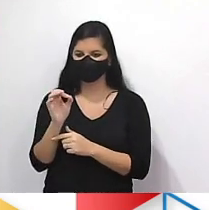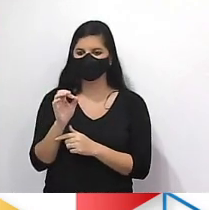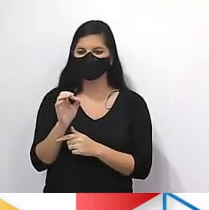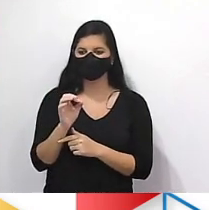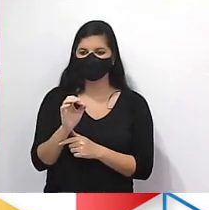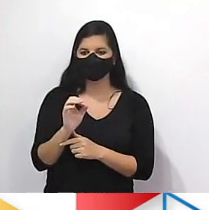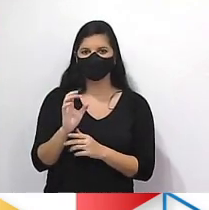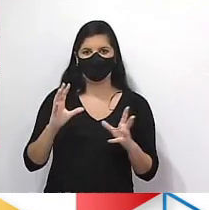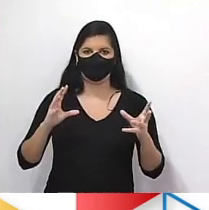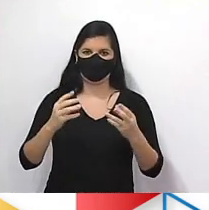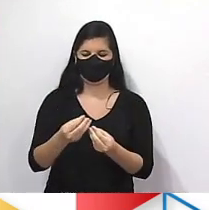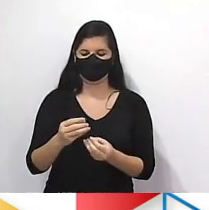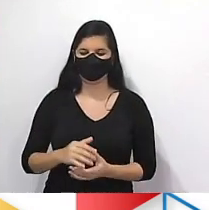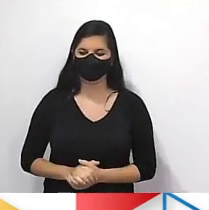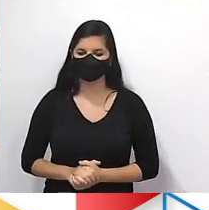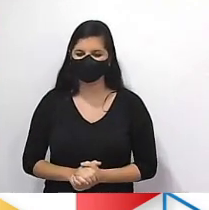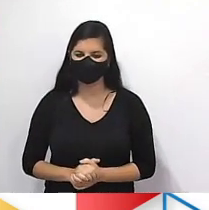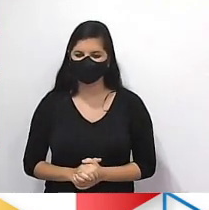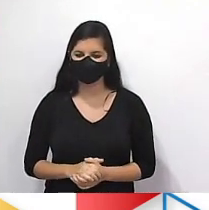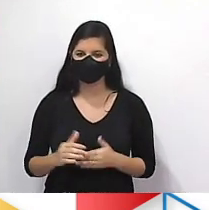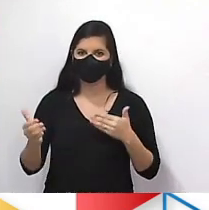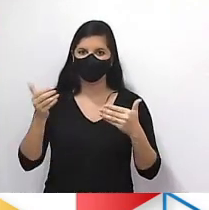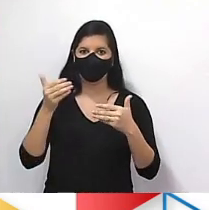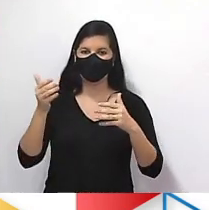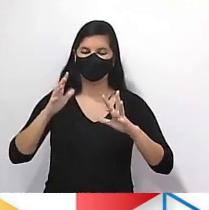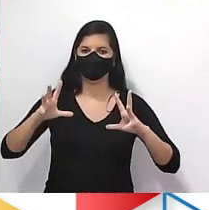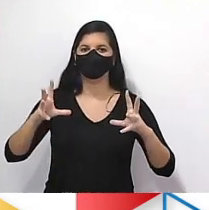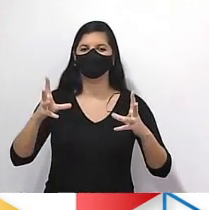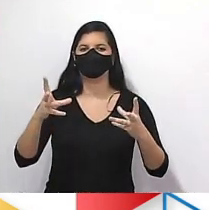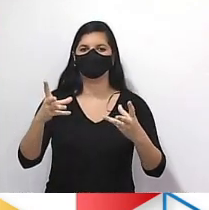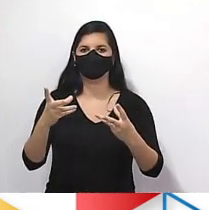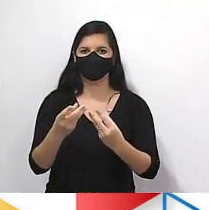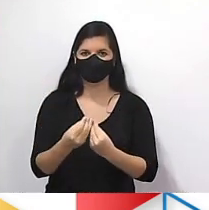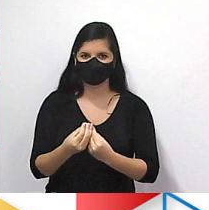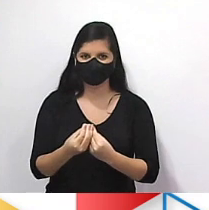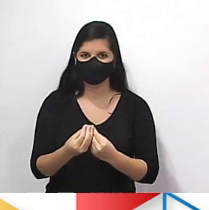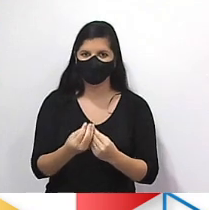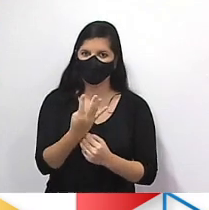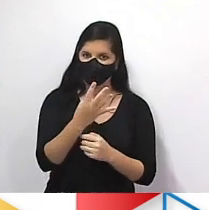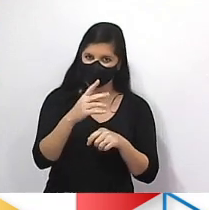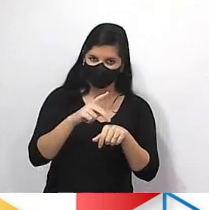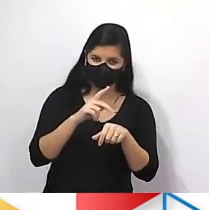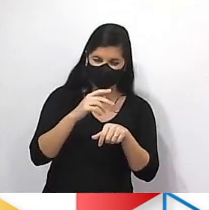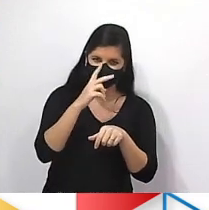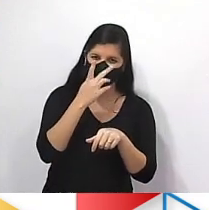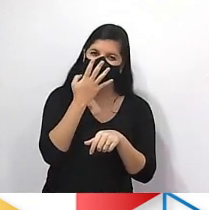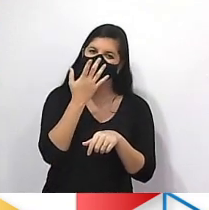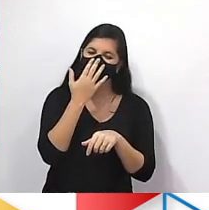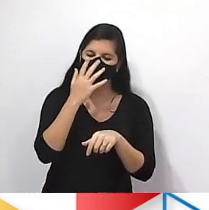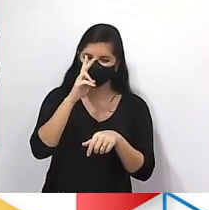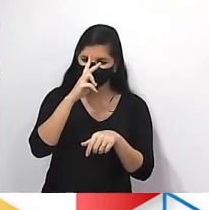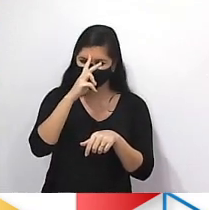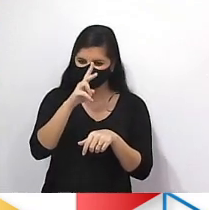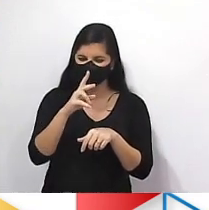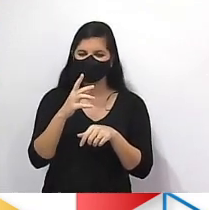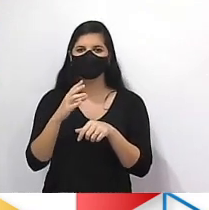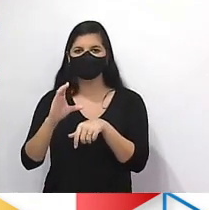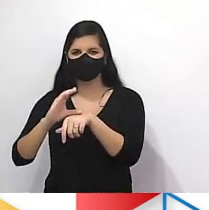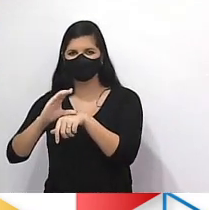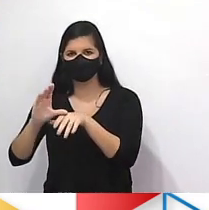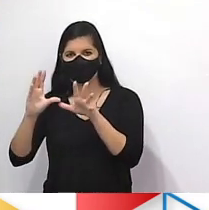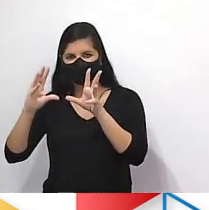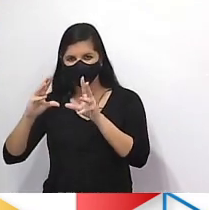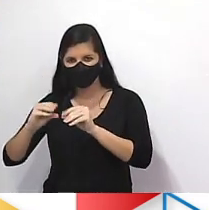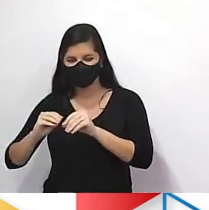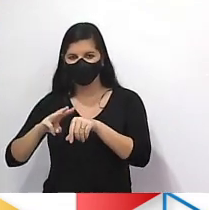quantidades totais. Mas veja, em relação a todos, né, os outros estão nas cores mais claras, um cinza mais claro, mas o marrom é